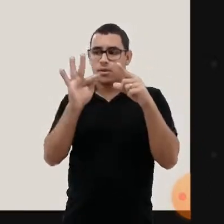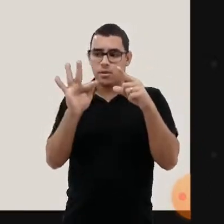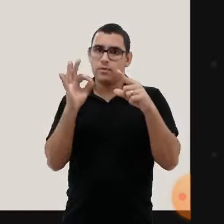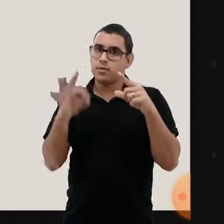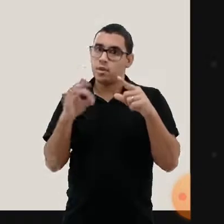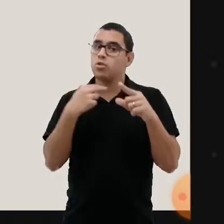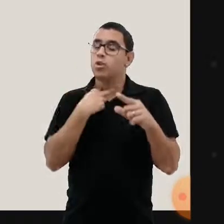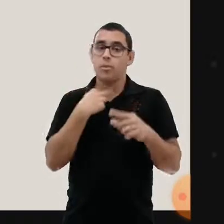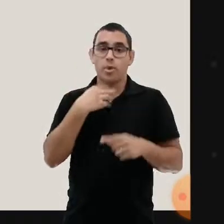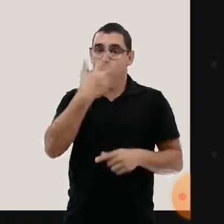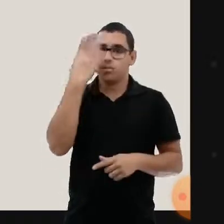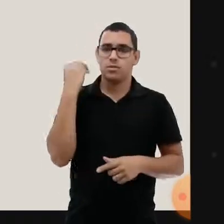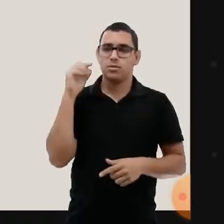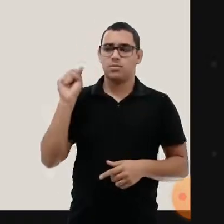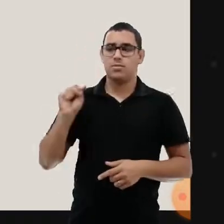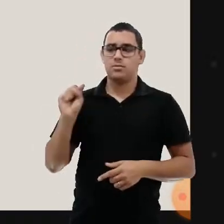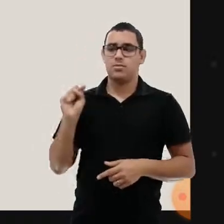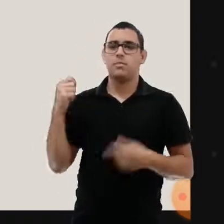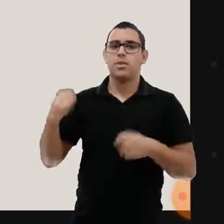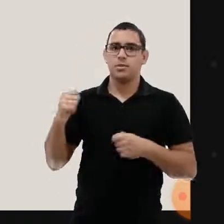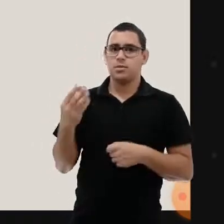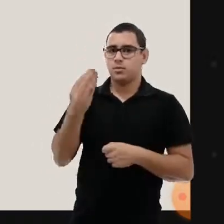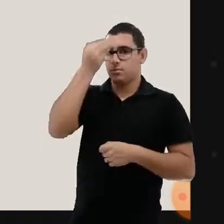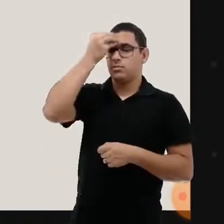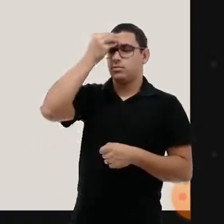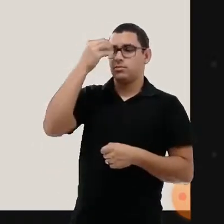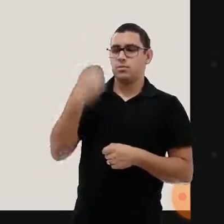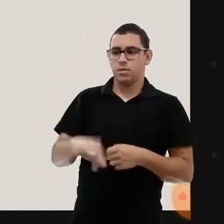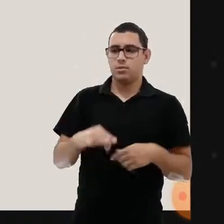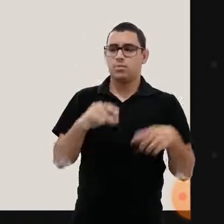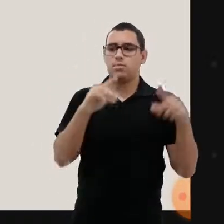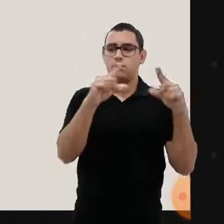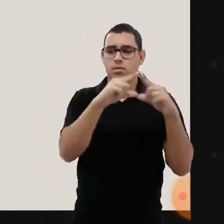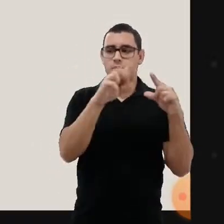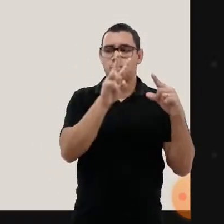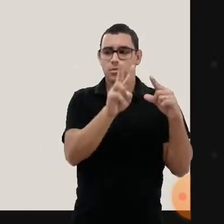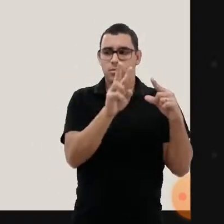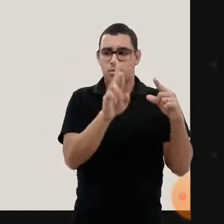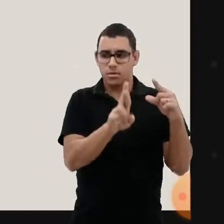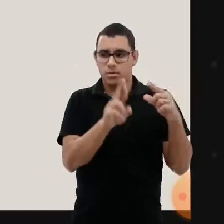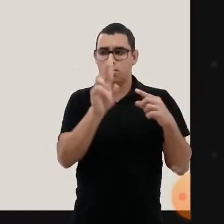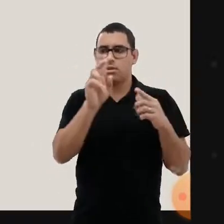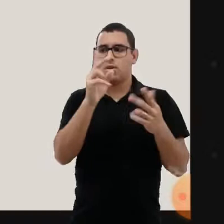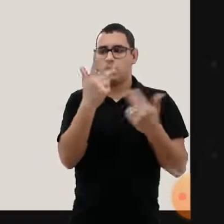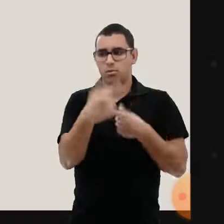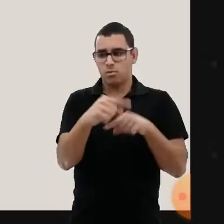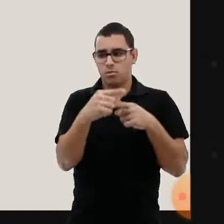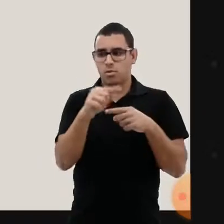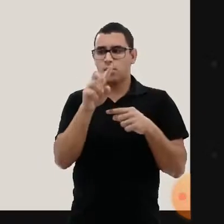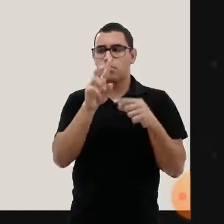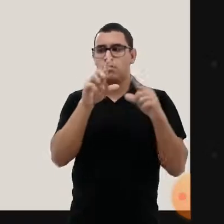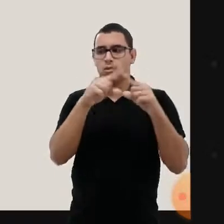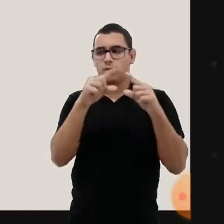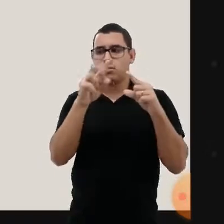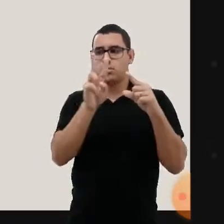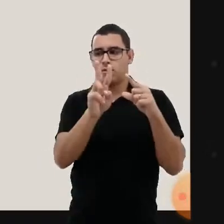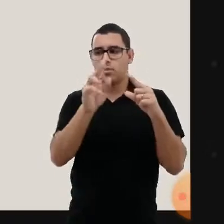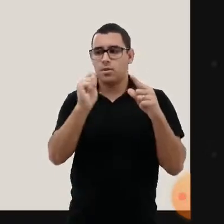nos slides anteriores e eu quero que vocês reforcem, certo?